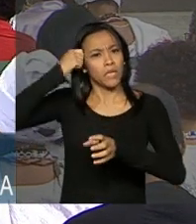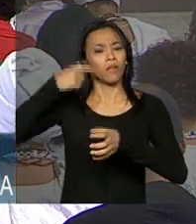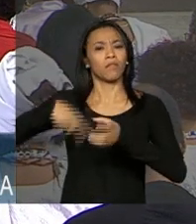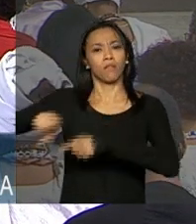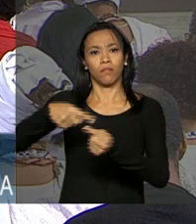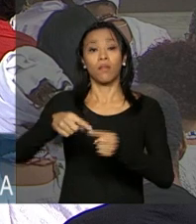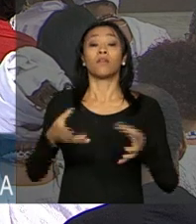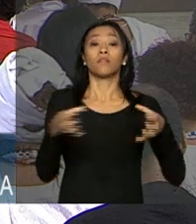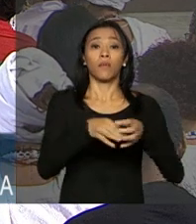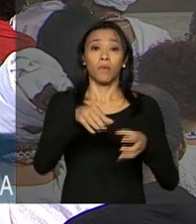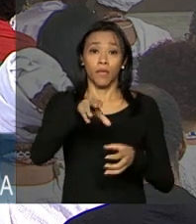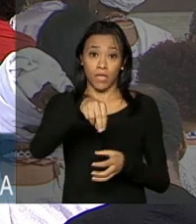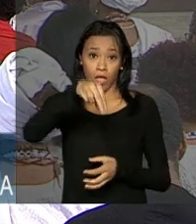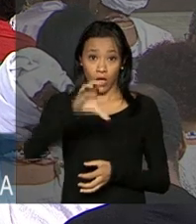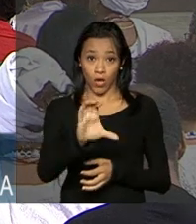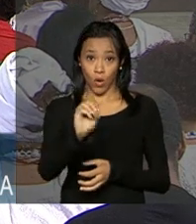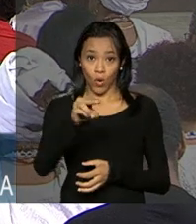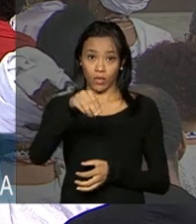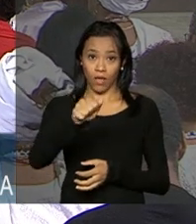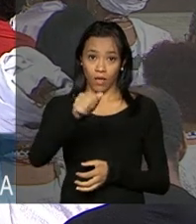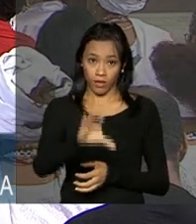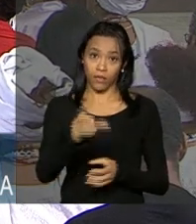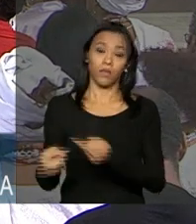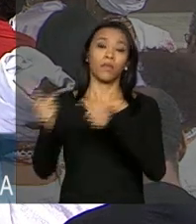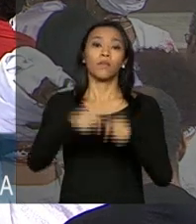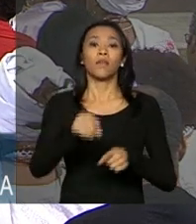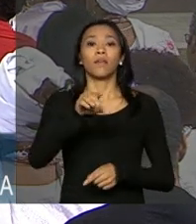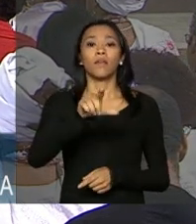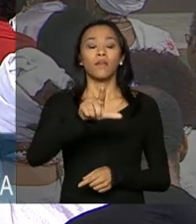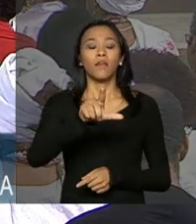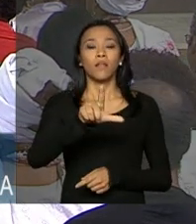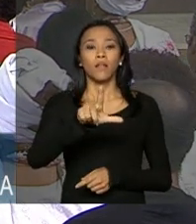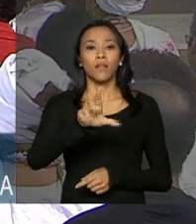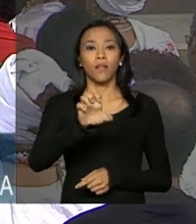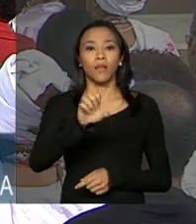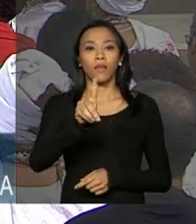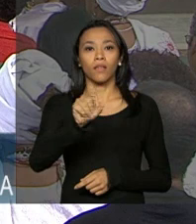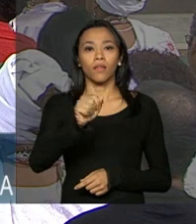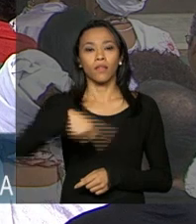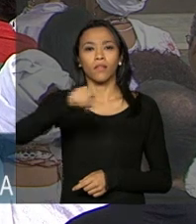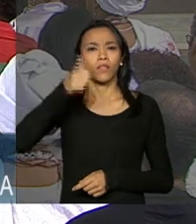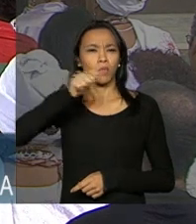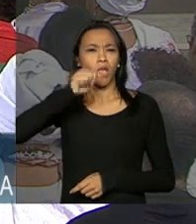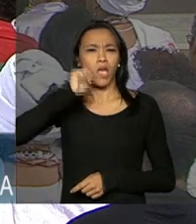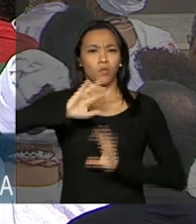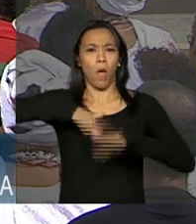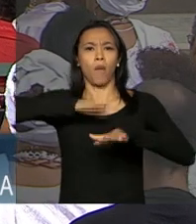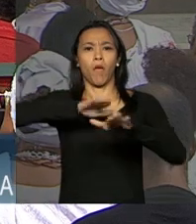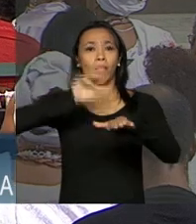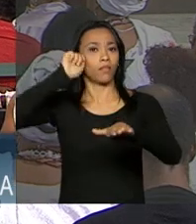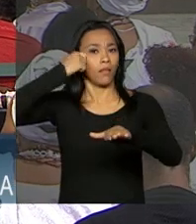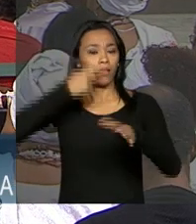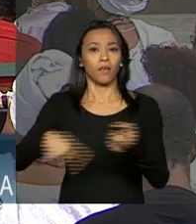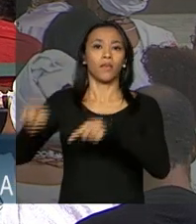Ivo Fonseca, da CONAC, a Ieda Leal, da Marcha, da Marcha de Mulheres Negras, a